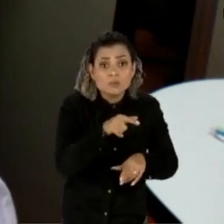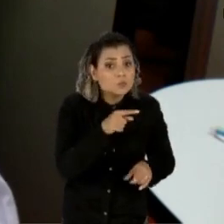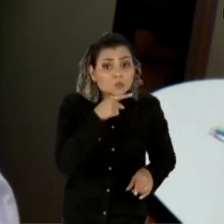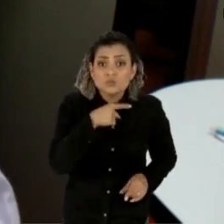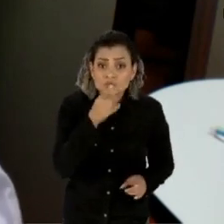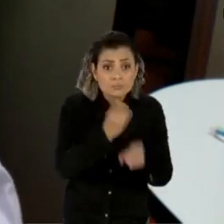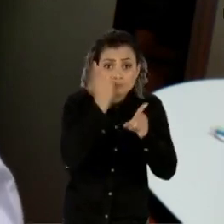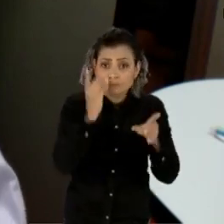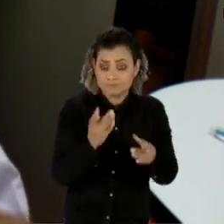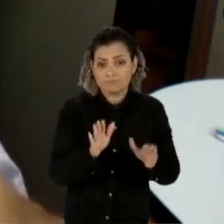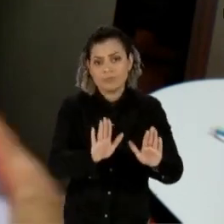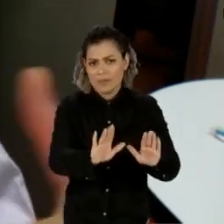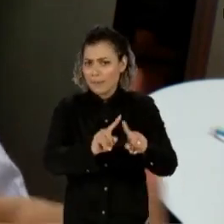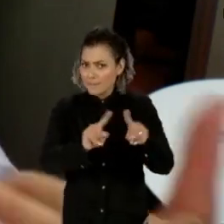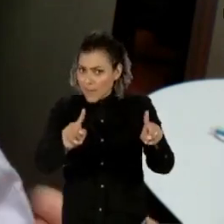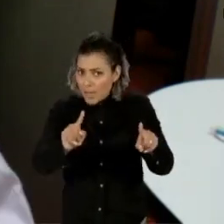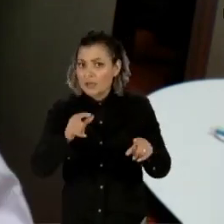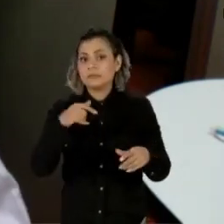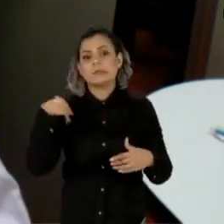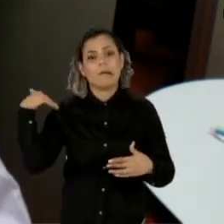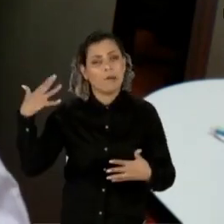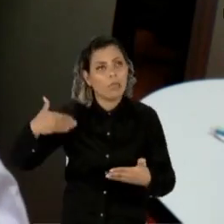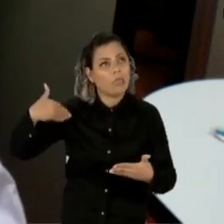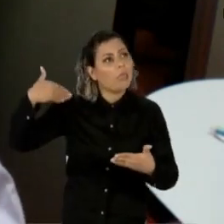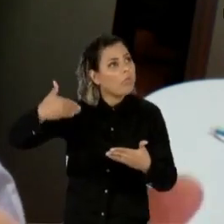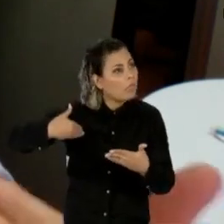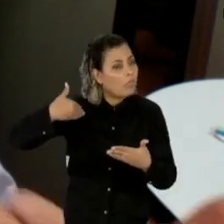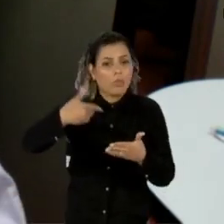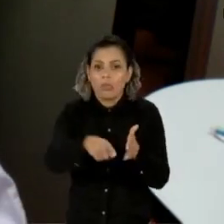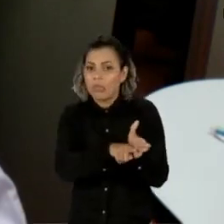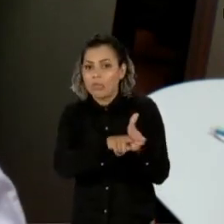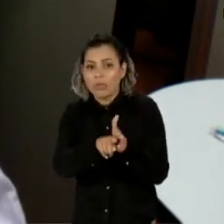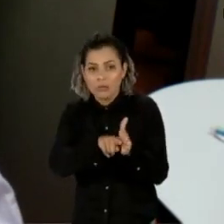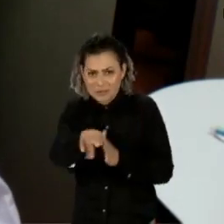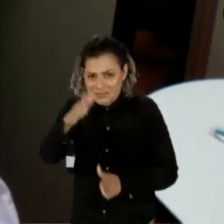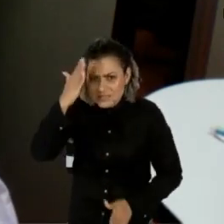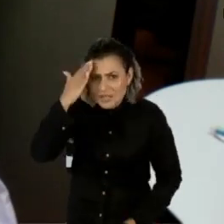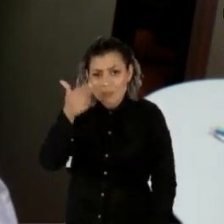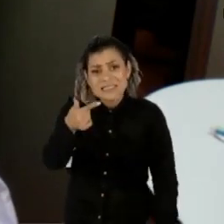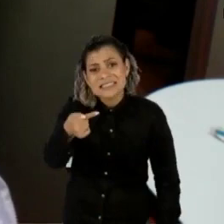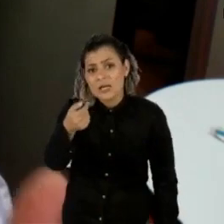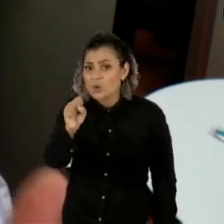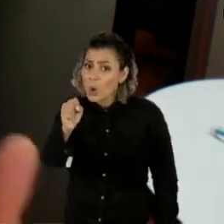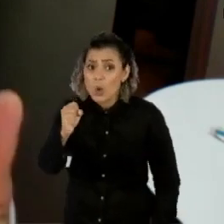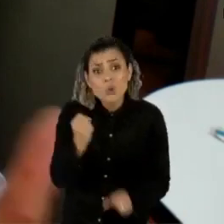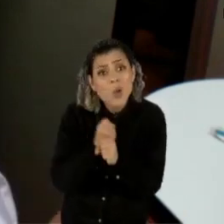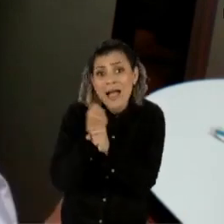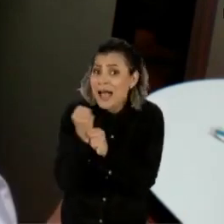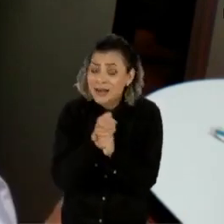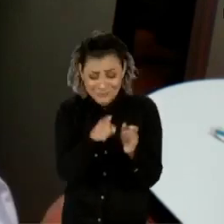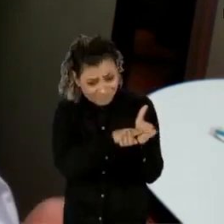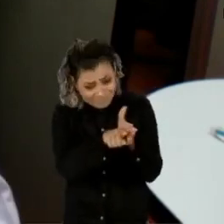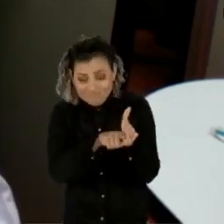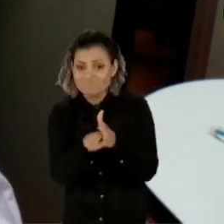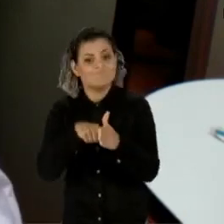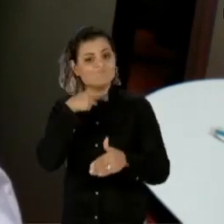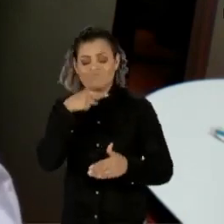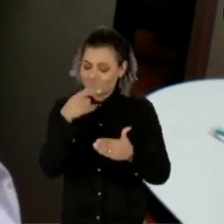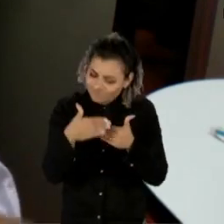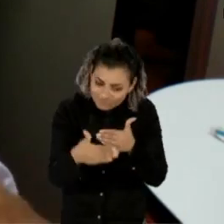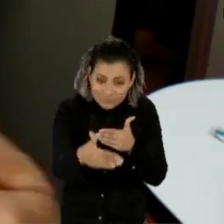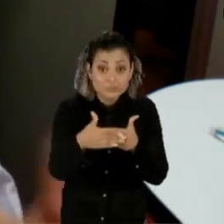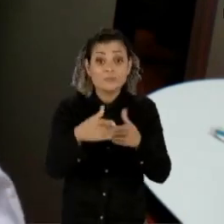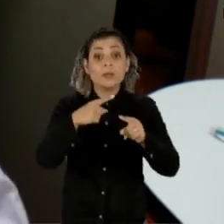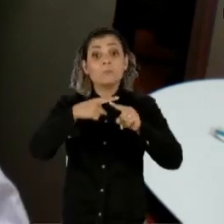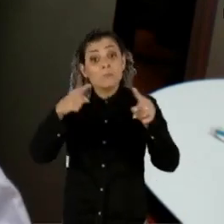si e aí uma história muito longa para ser ter uma idéia de um leitor me 78 anos aí nós mandamos seqüência e aí o